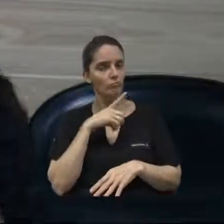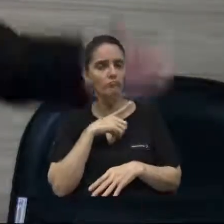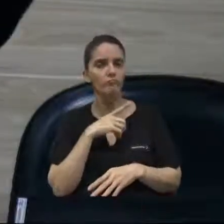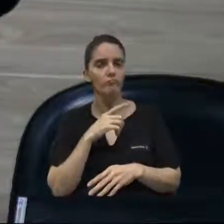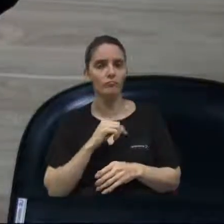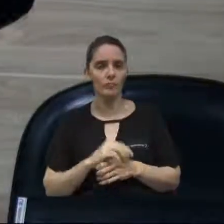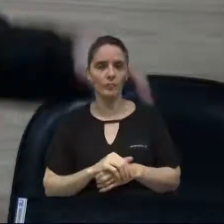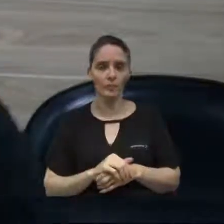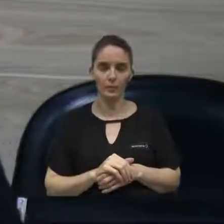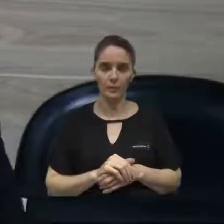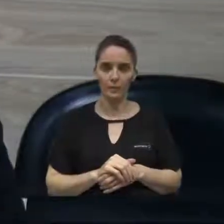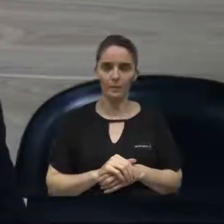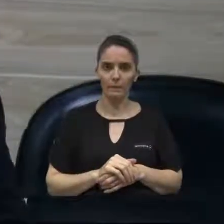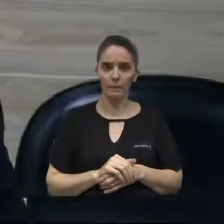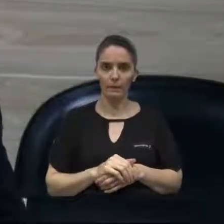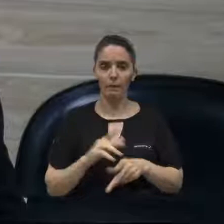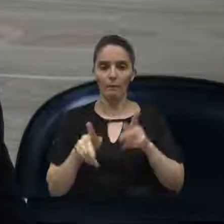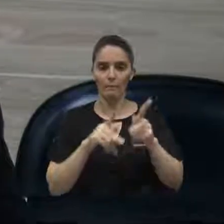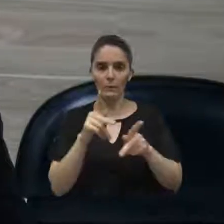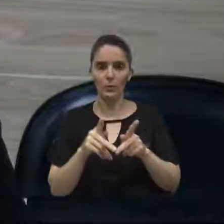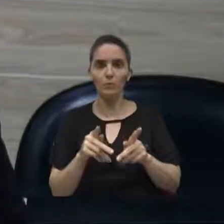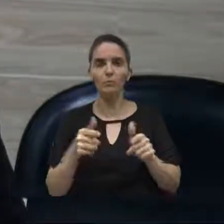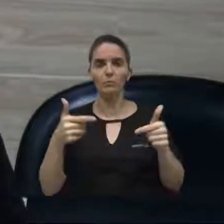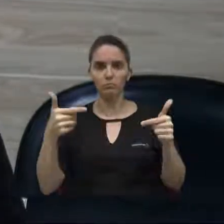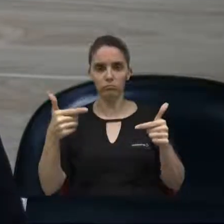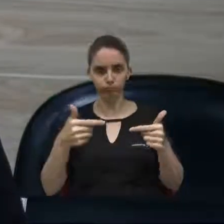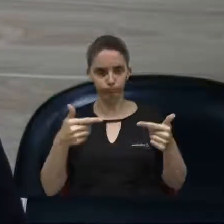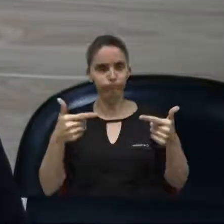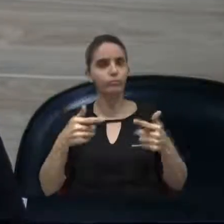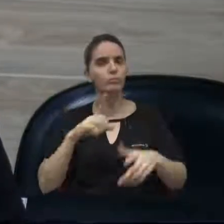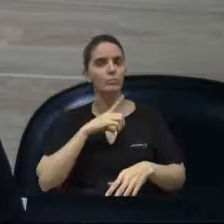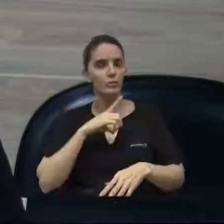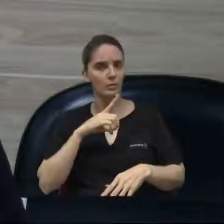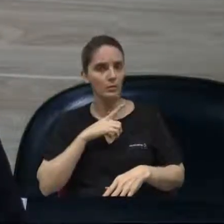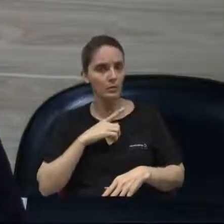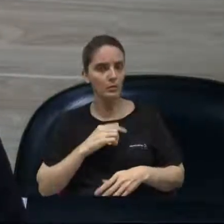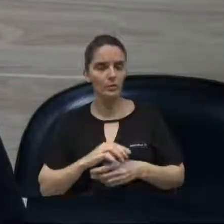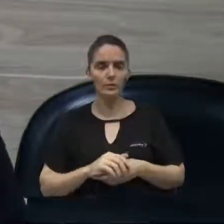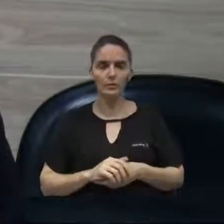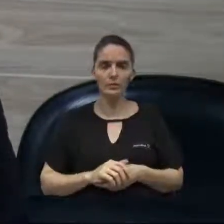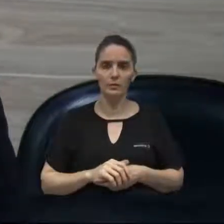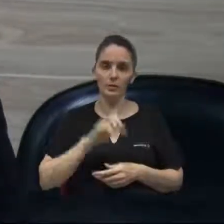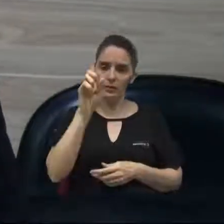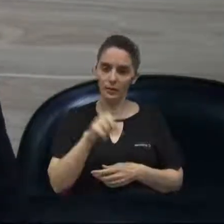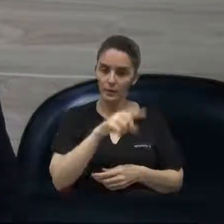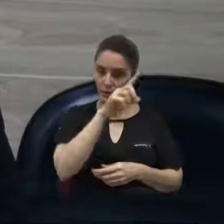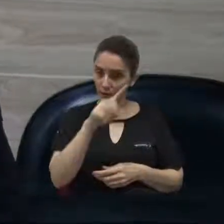Revolta esta até armada. Há uma revogação dessa lei